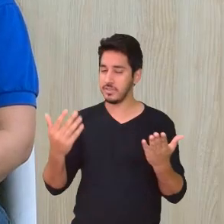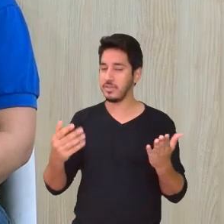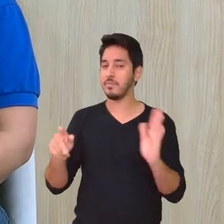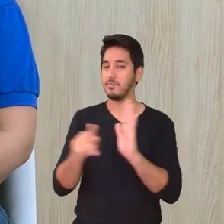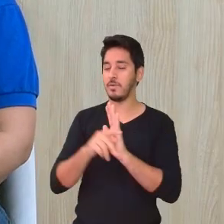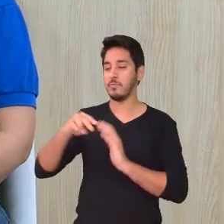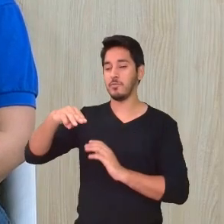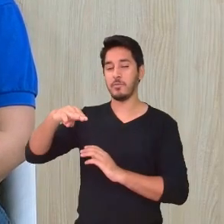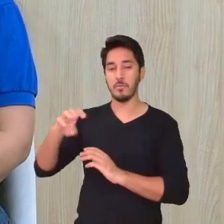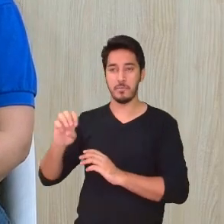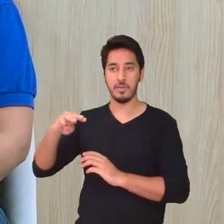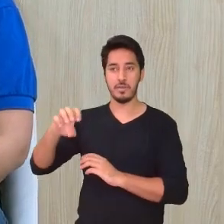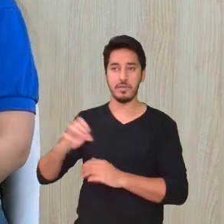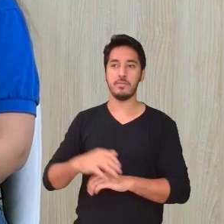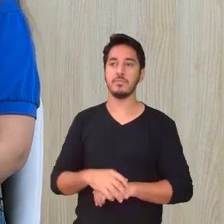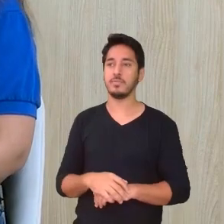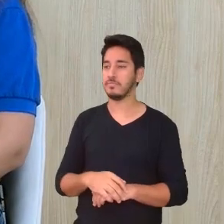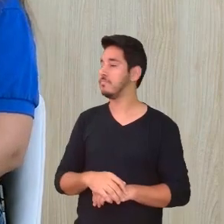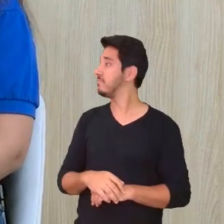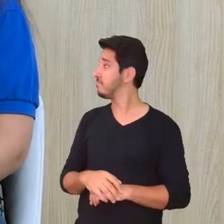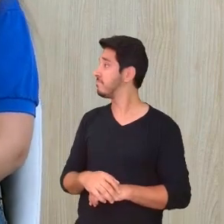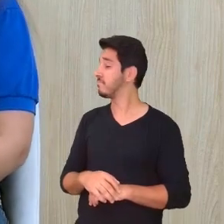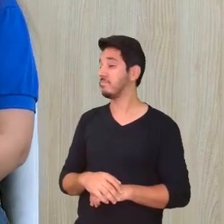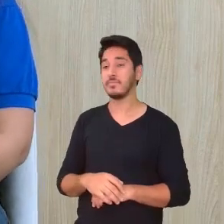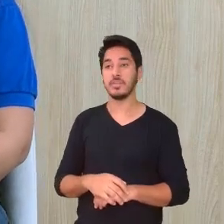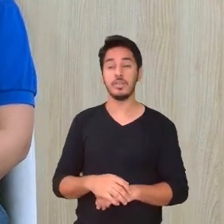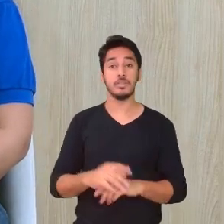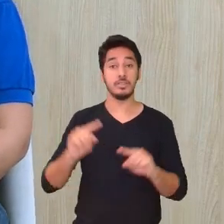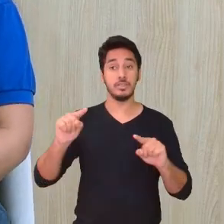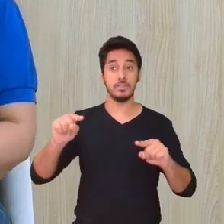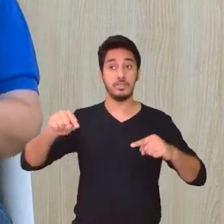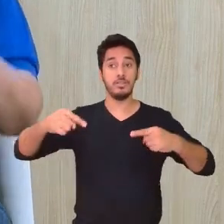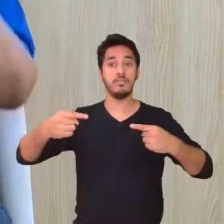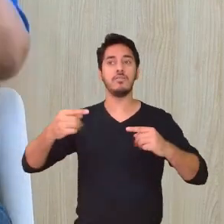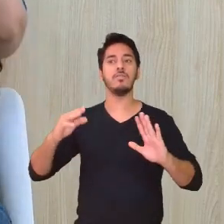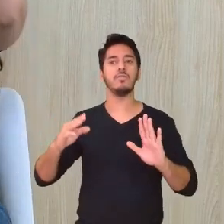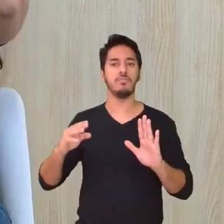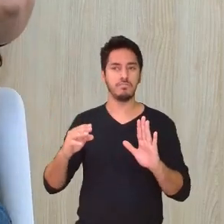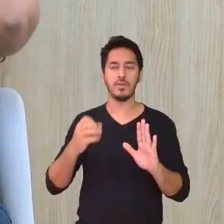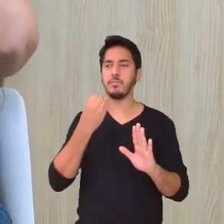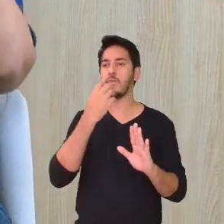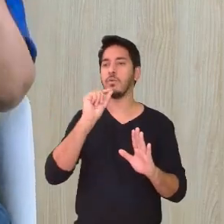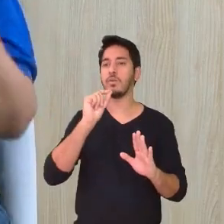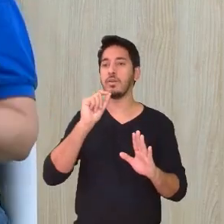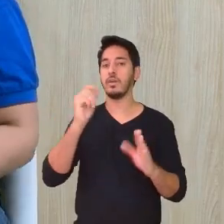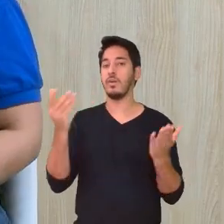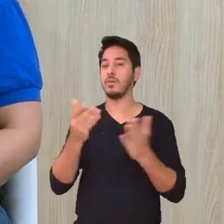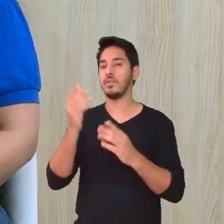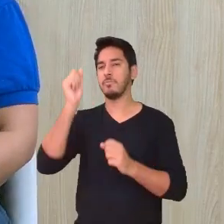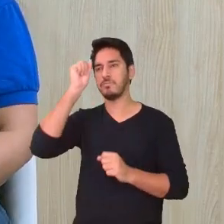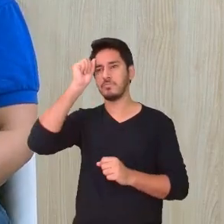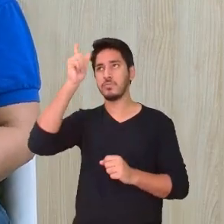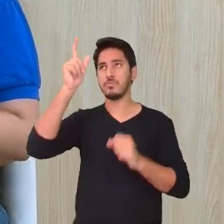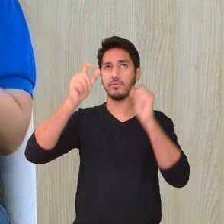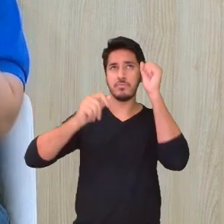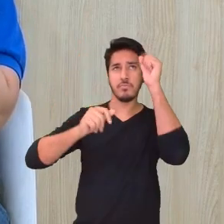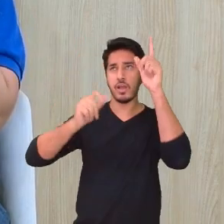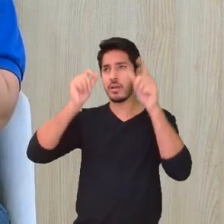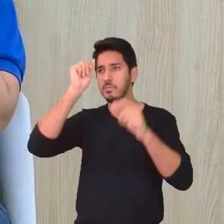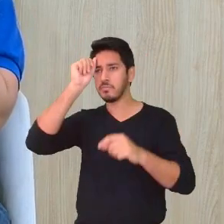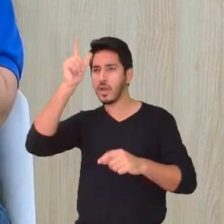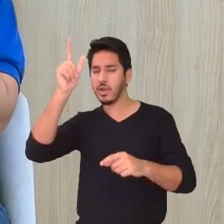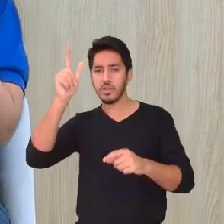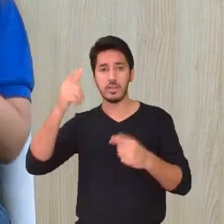viu? E assim, nesse desafio, né, eu acho que aí vale muito essa questão da criatividade e essa coisa